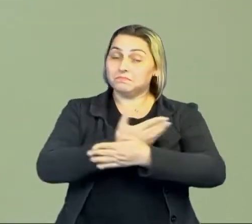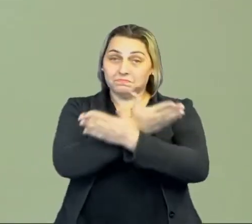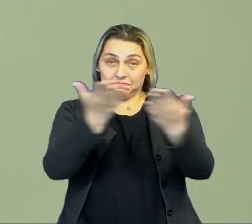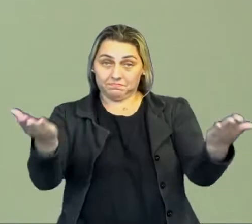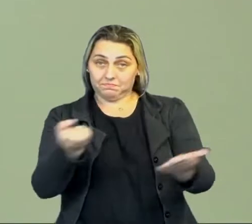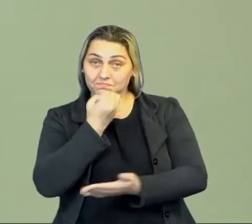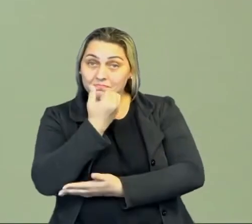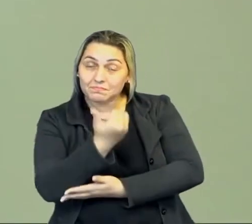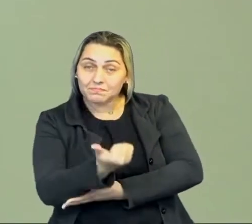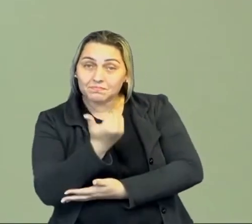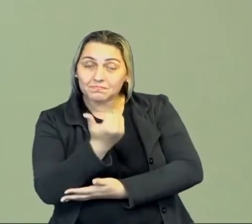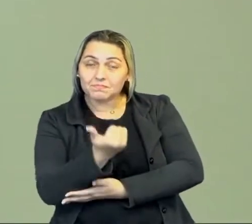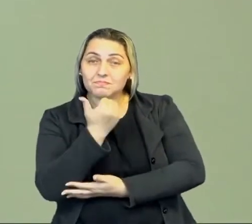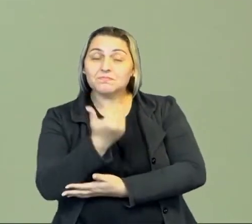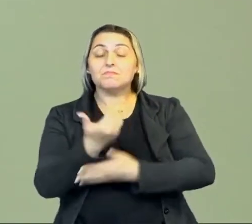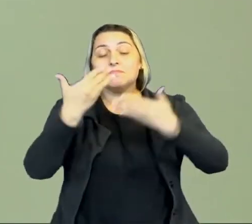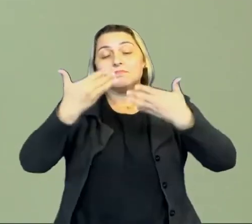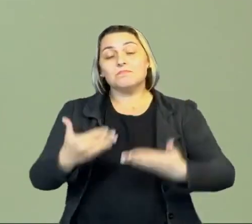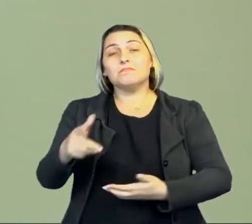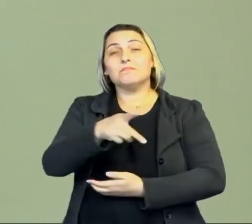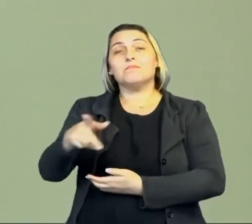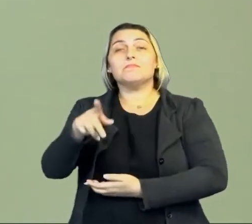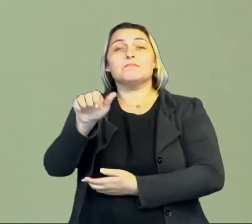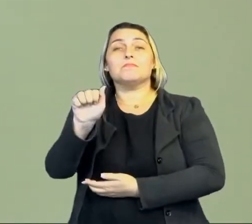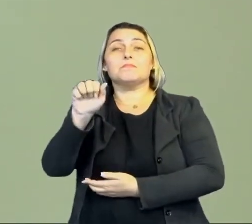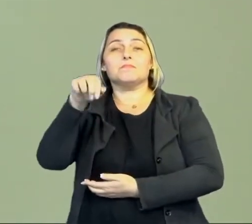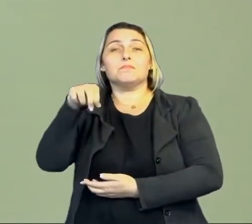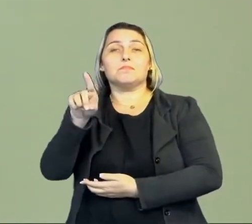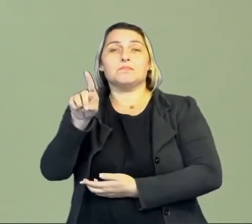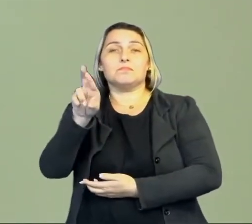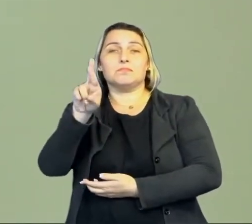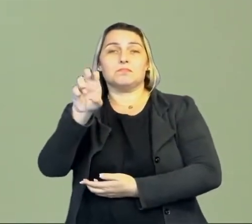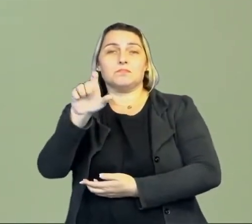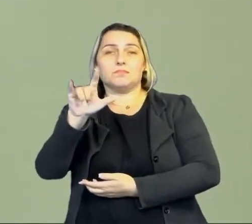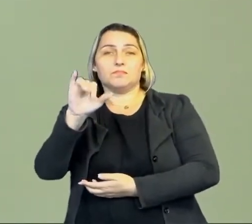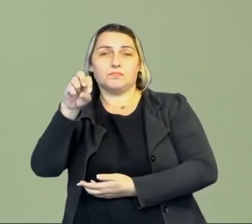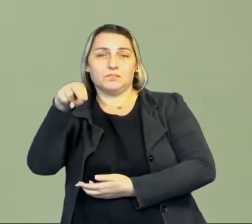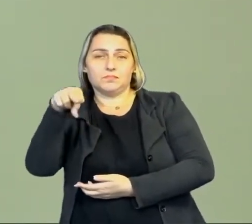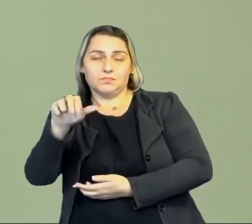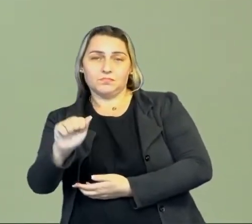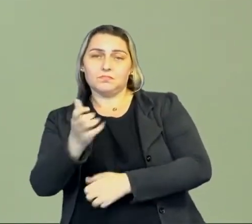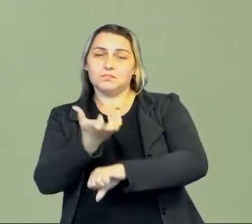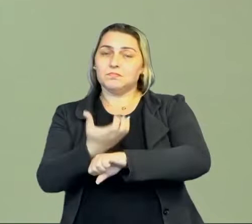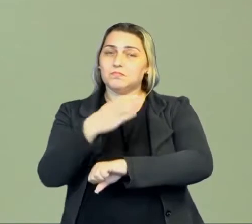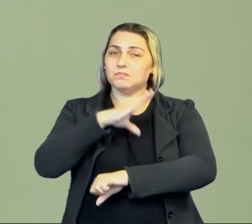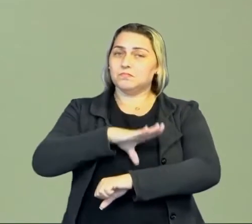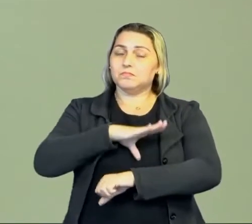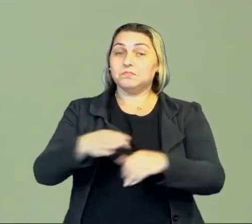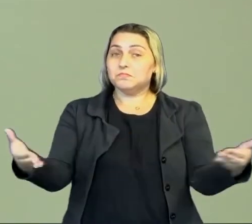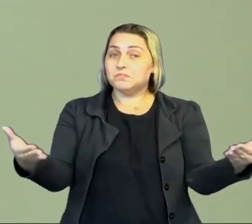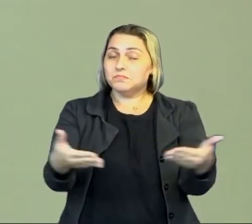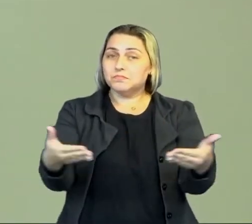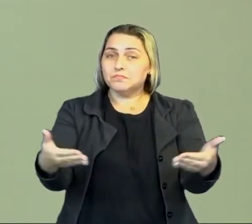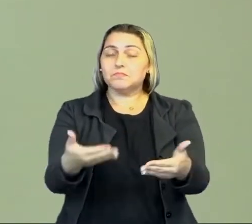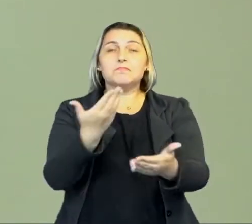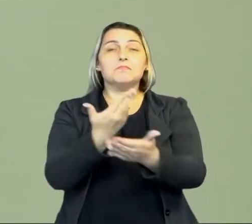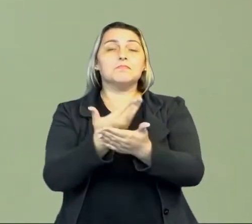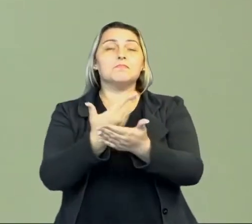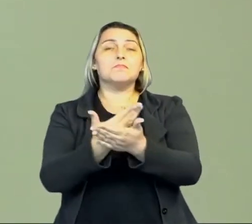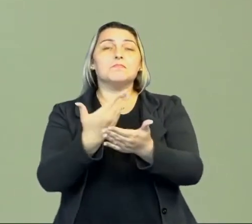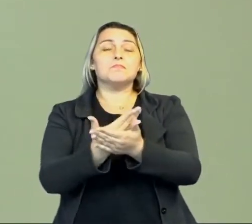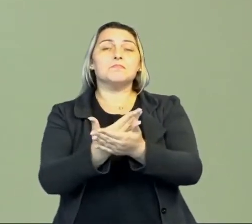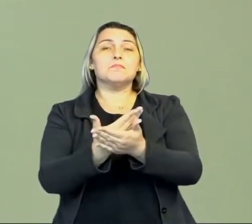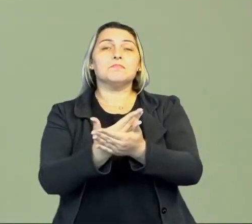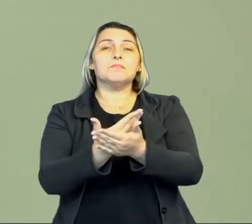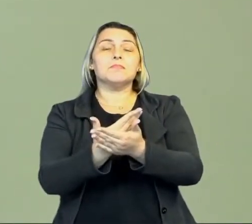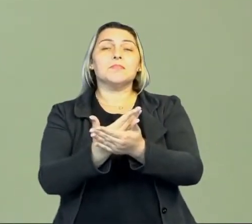pessoal, tudo bem com vocês? Eu sou a professora Andrelina, de Língua Portuguesa. E hoje a nossa aula será